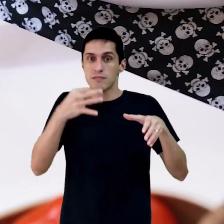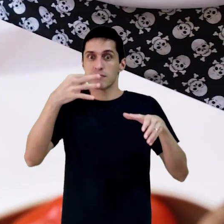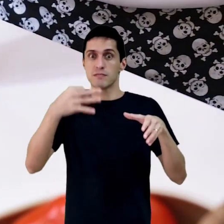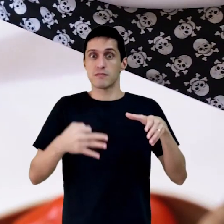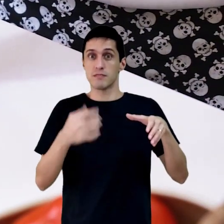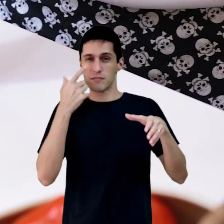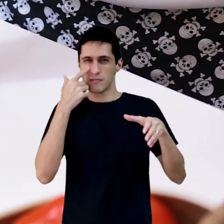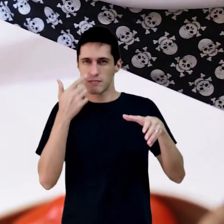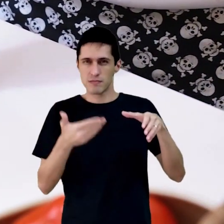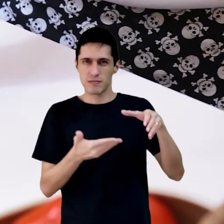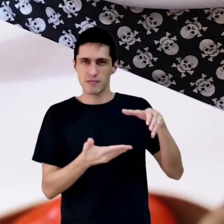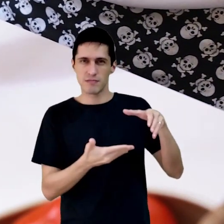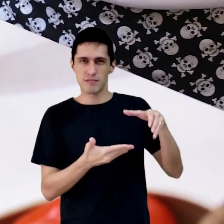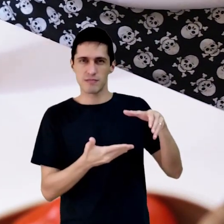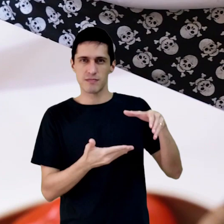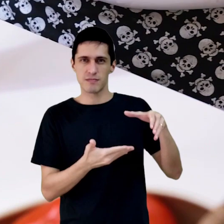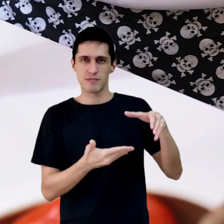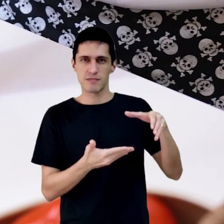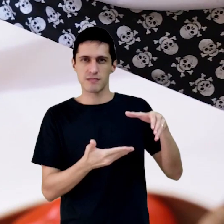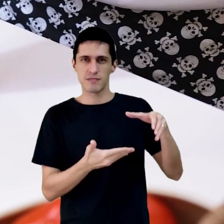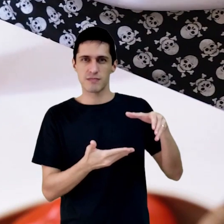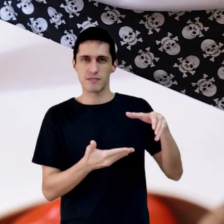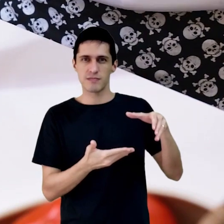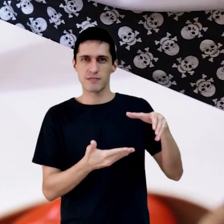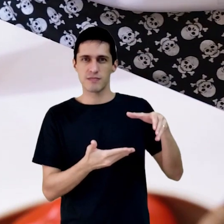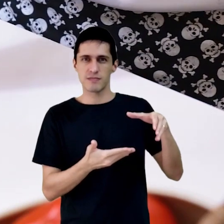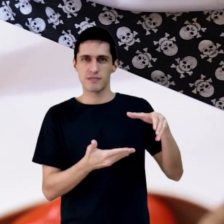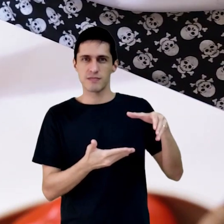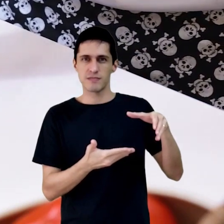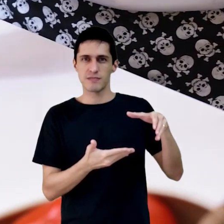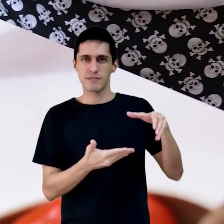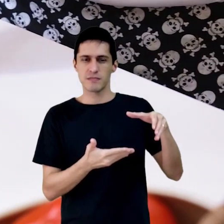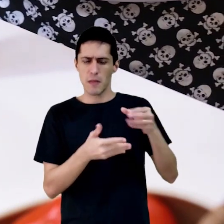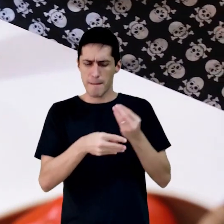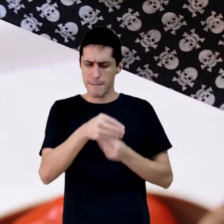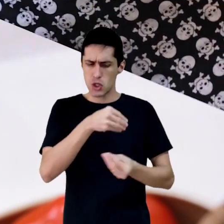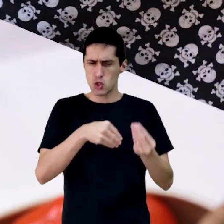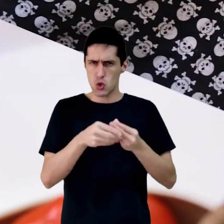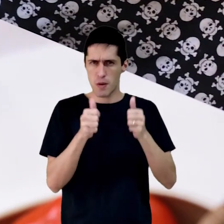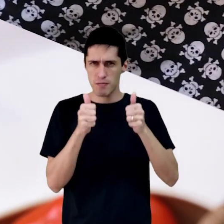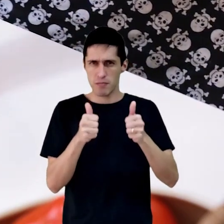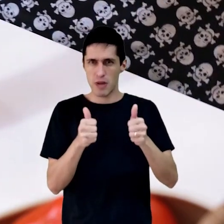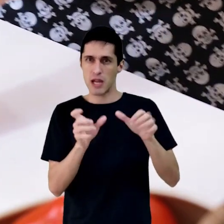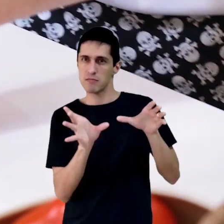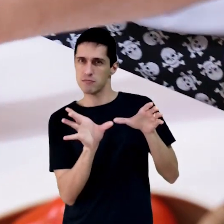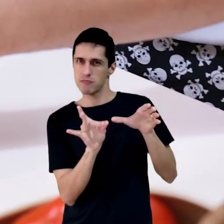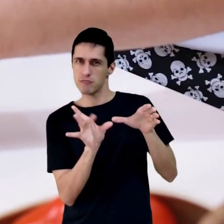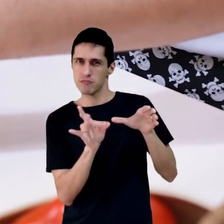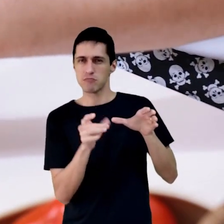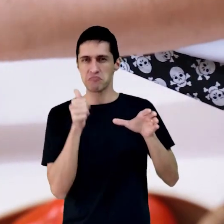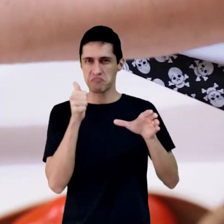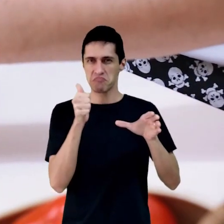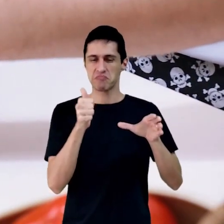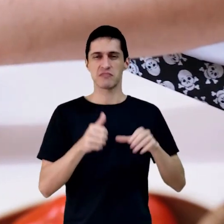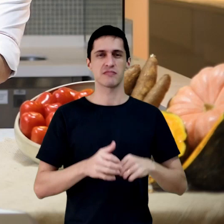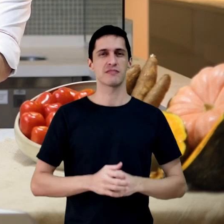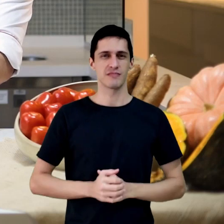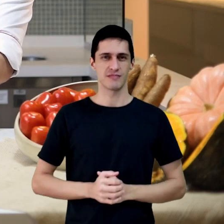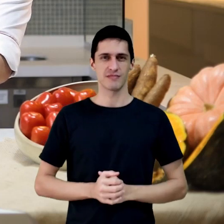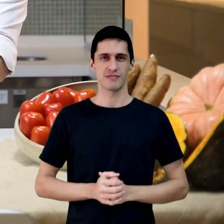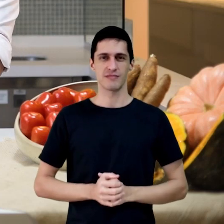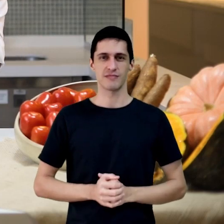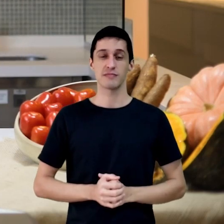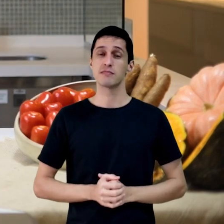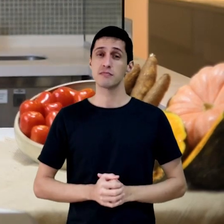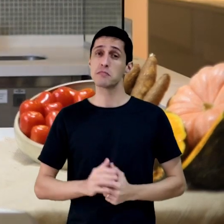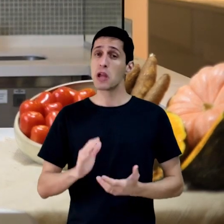Vocês percebem, ó, que, ó, deu liga aqui, ó. Tá bem homogênea. Juntou bem.